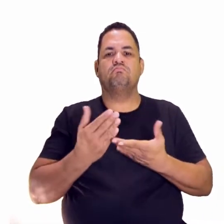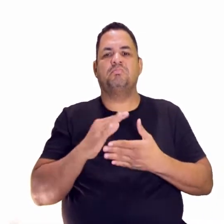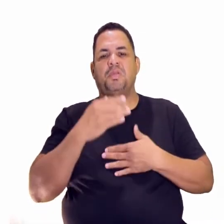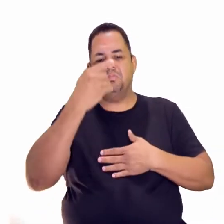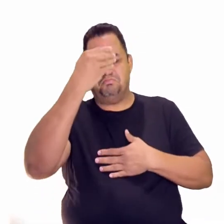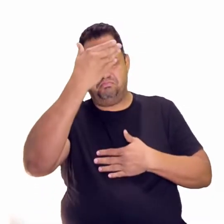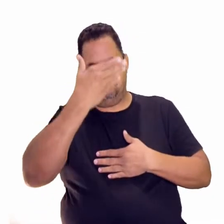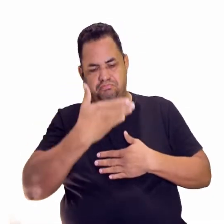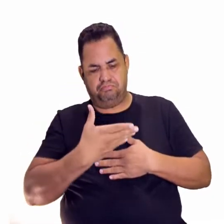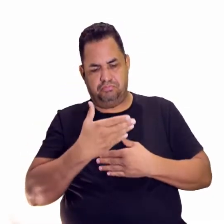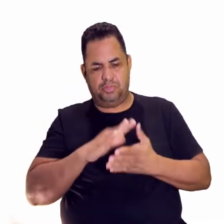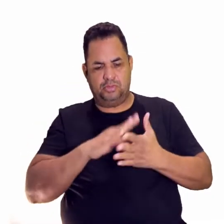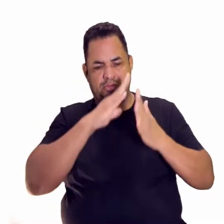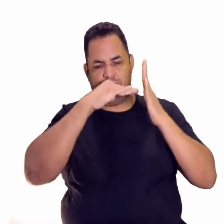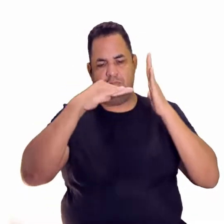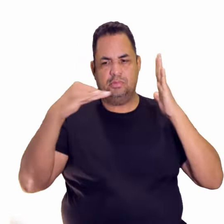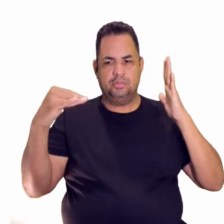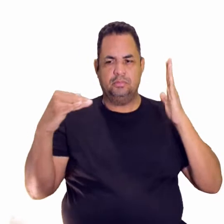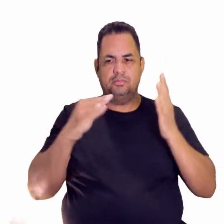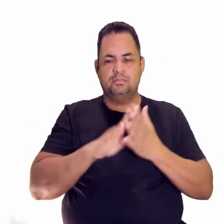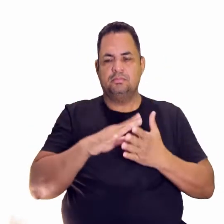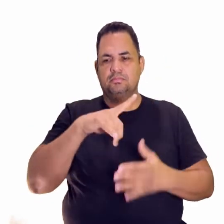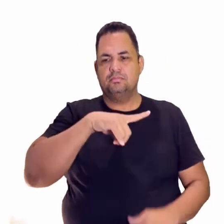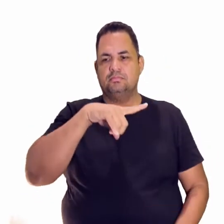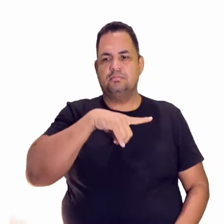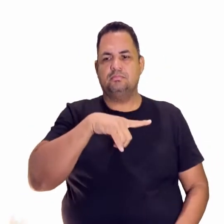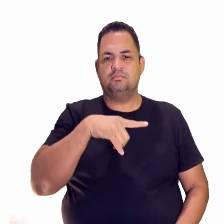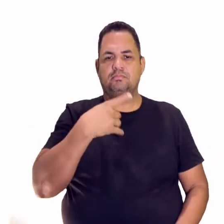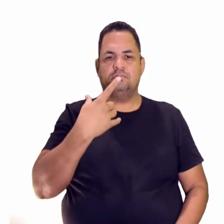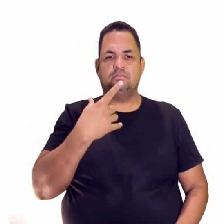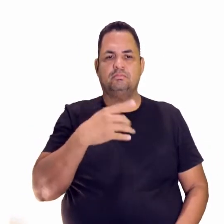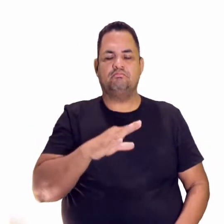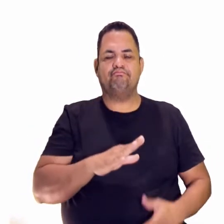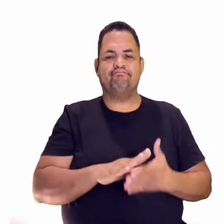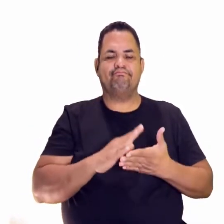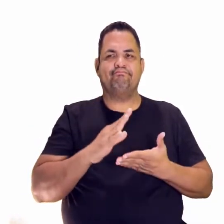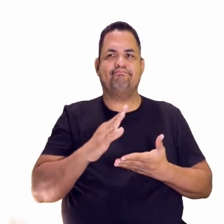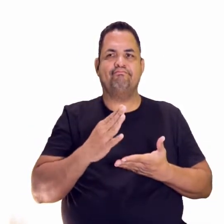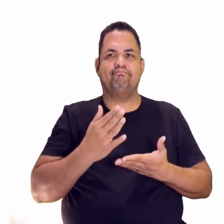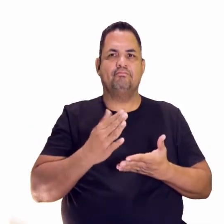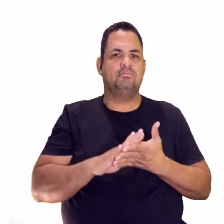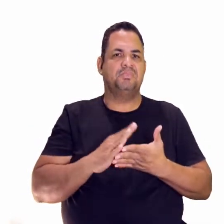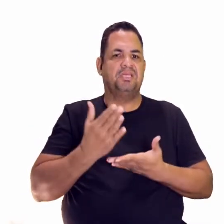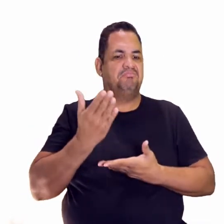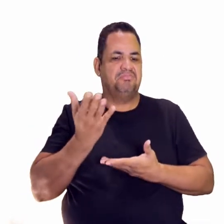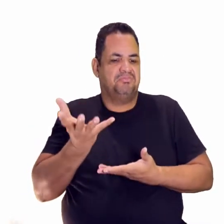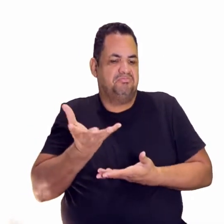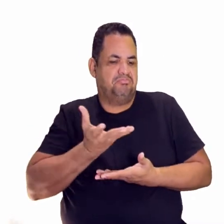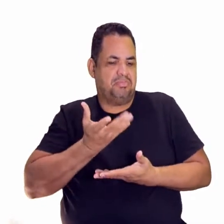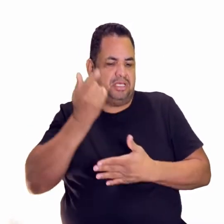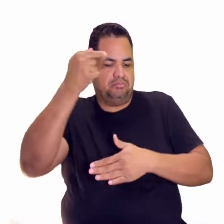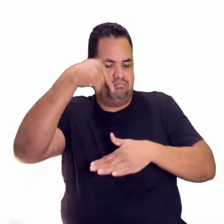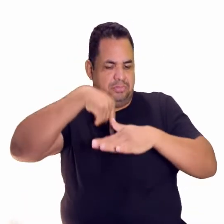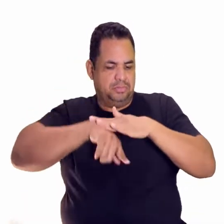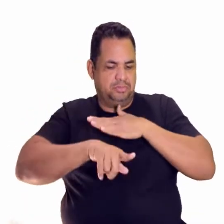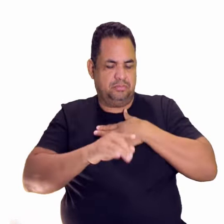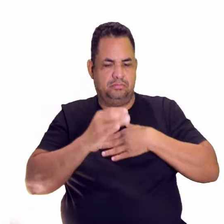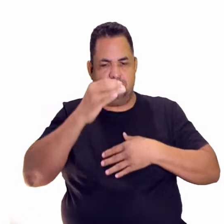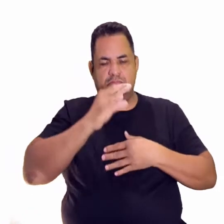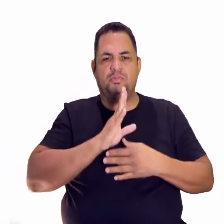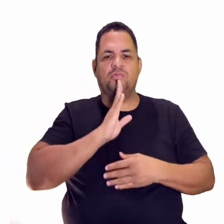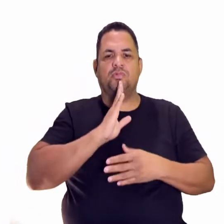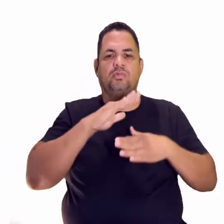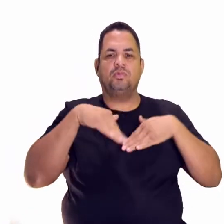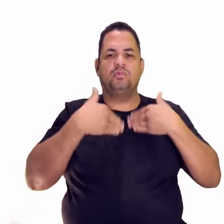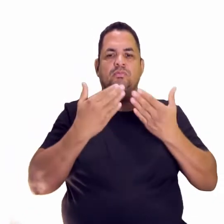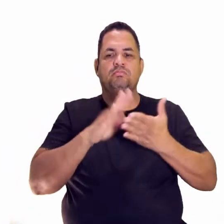aparências, algumas estéticas, né? E aí não se interessa em aprofundar. E quando